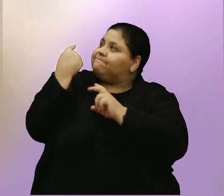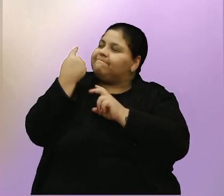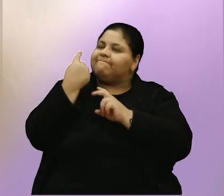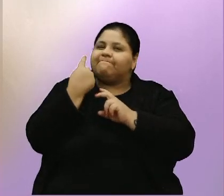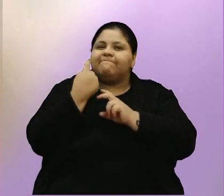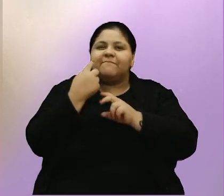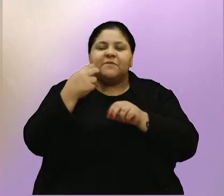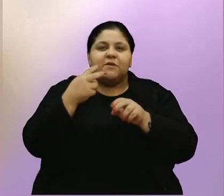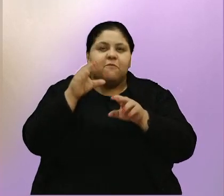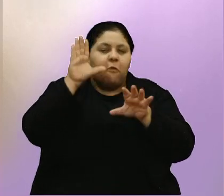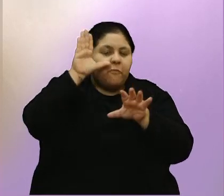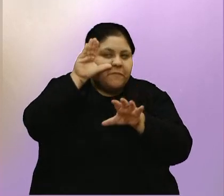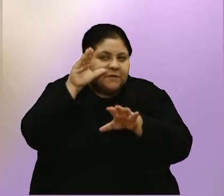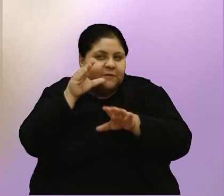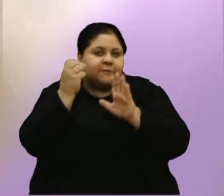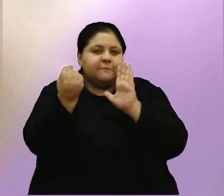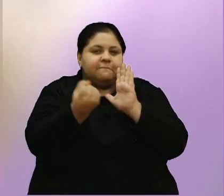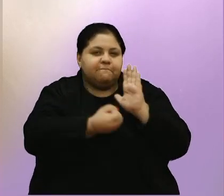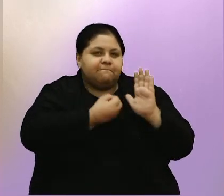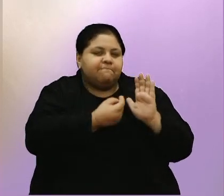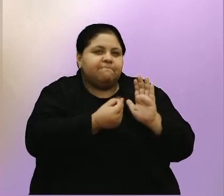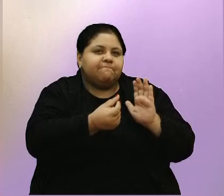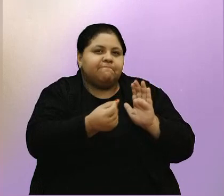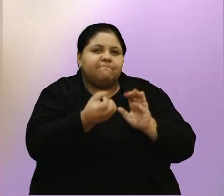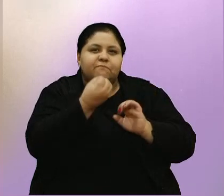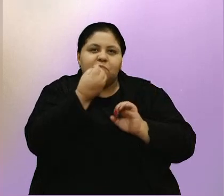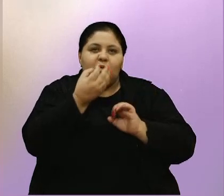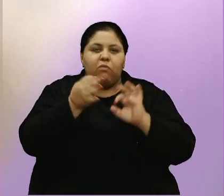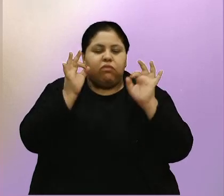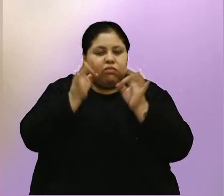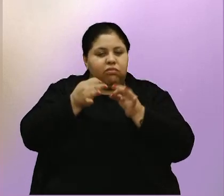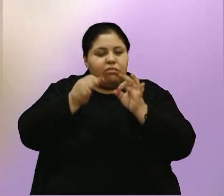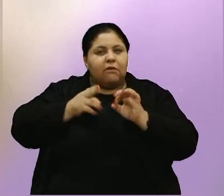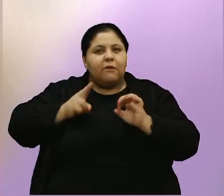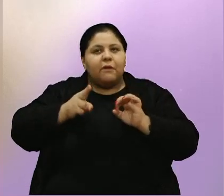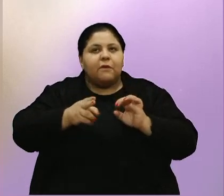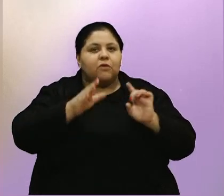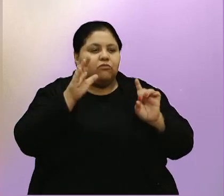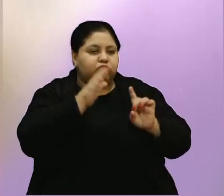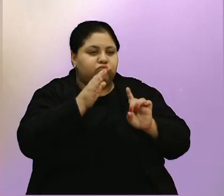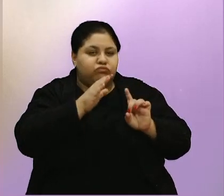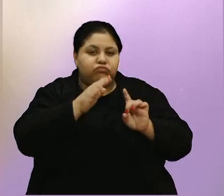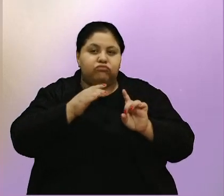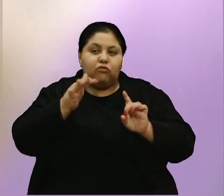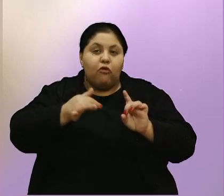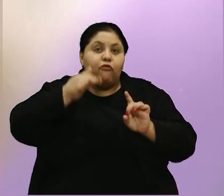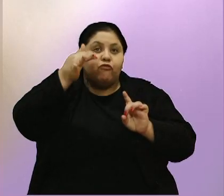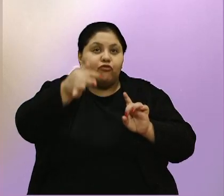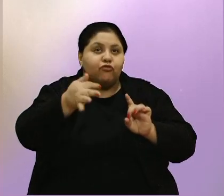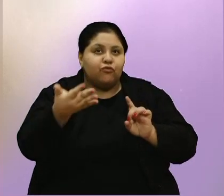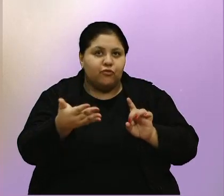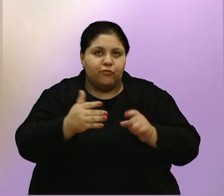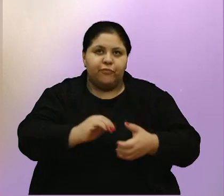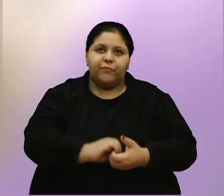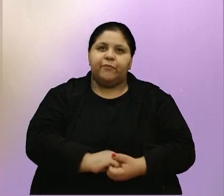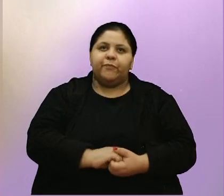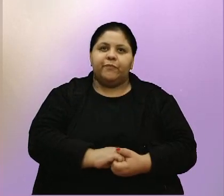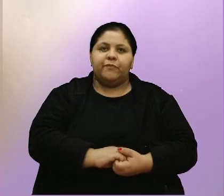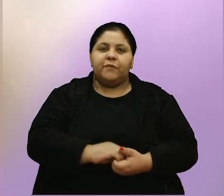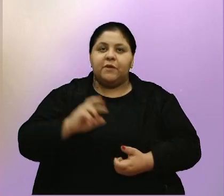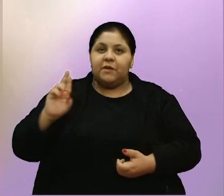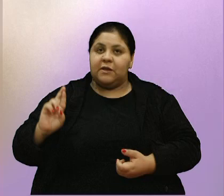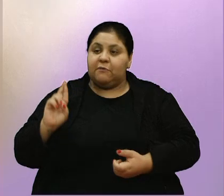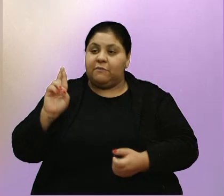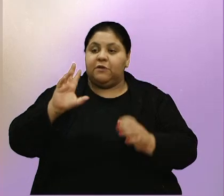de bondade, excelência, que continuará a influenciará gerações futuras. Em nome de todos